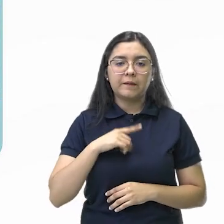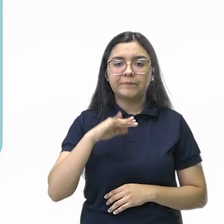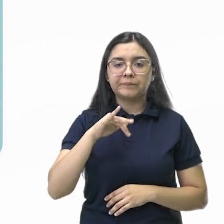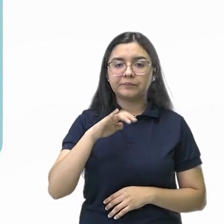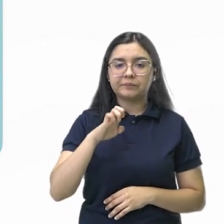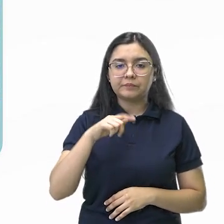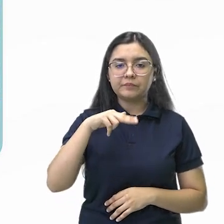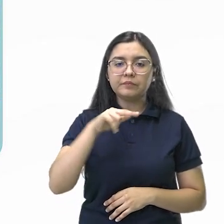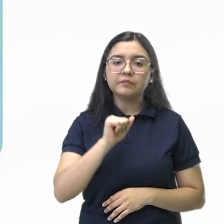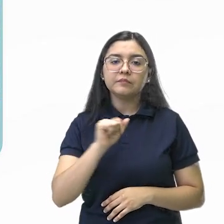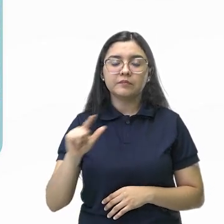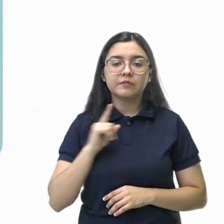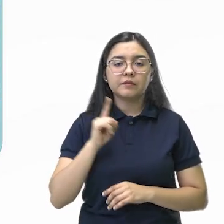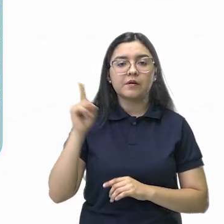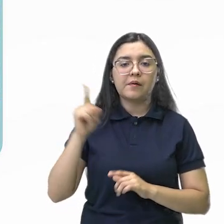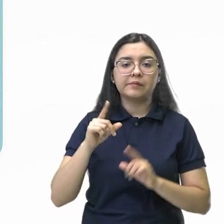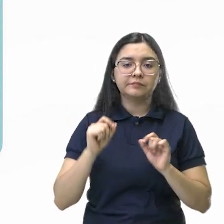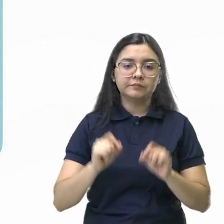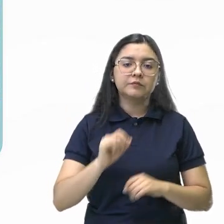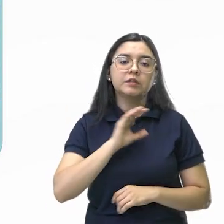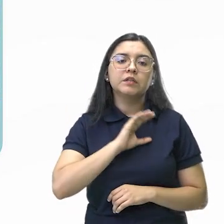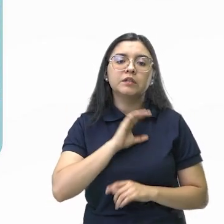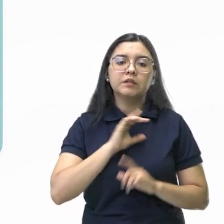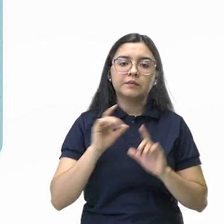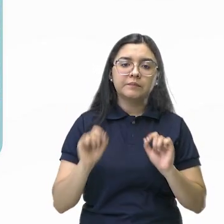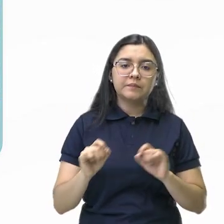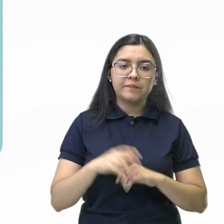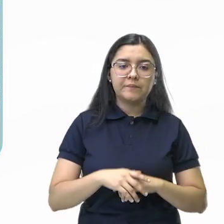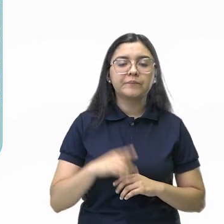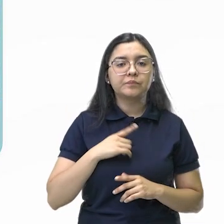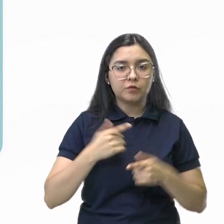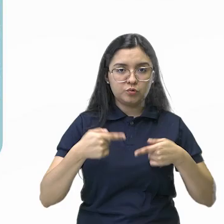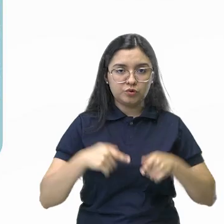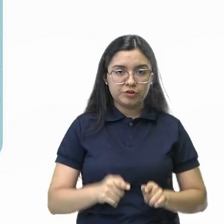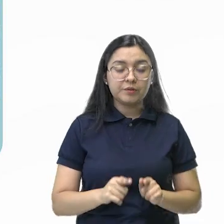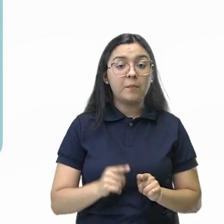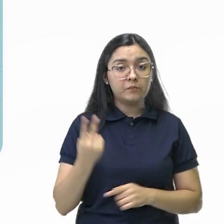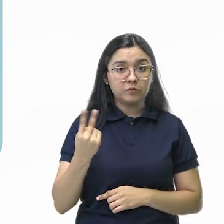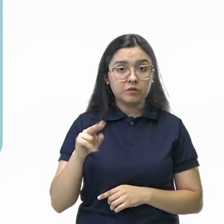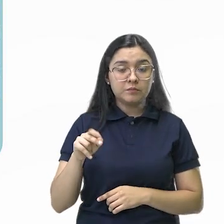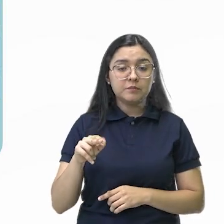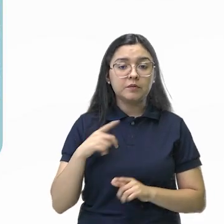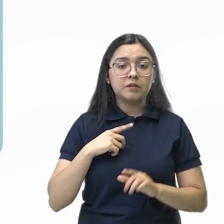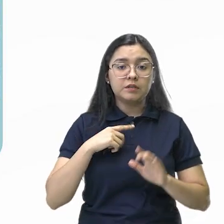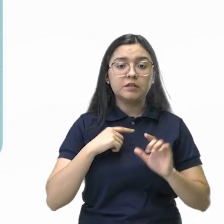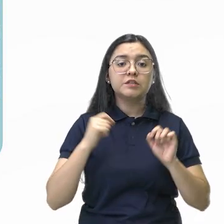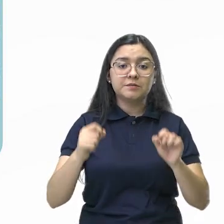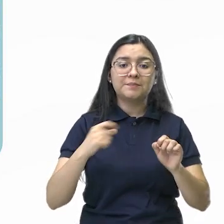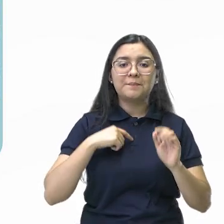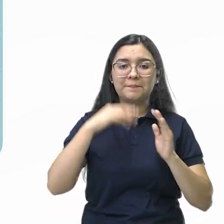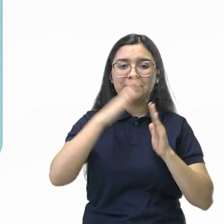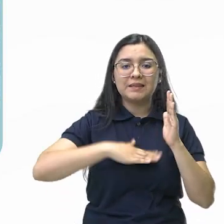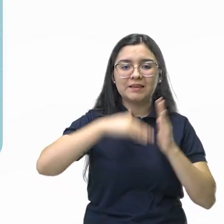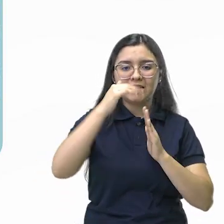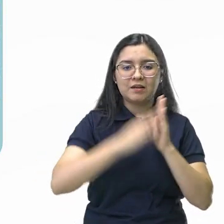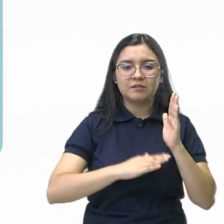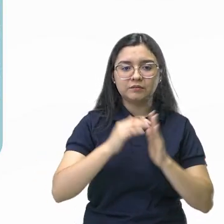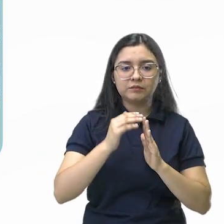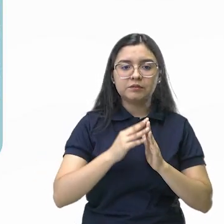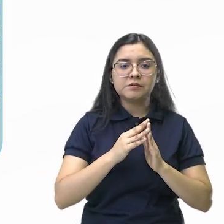no Canadá. Aí os gêmeos, que são grafiteiros brasileiros, eles pintaram esses tones aí, que